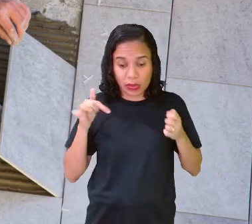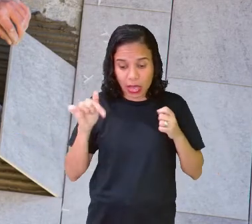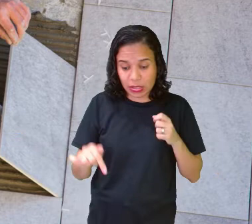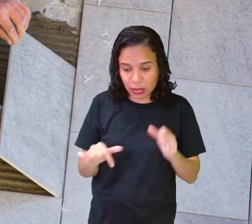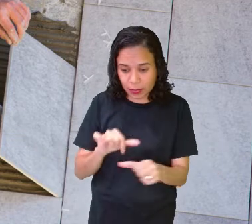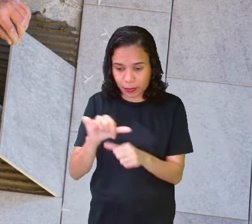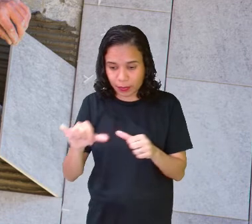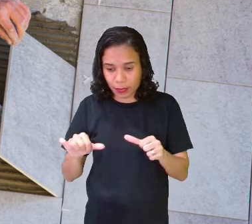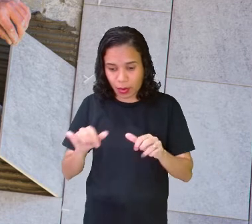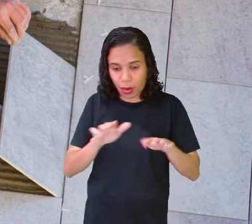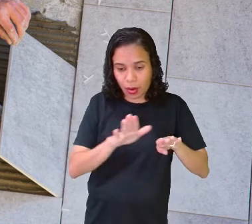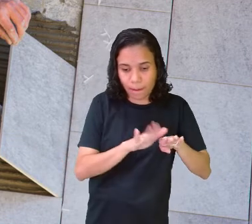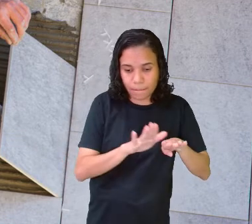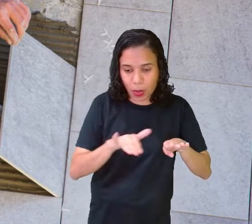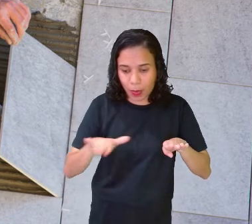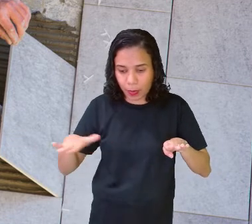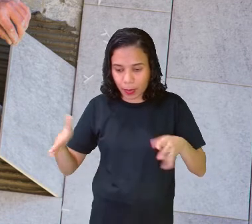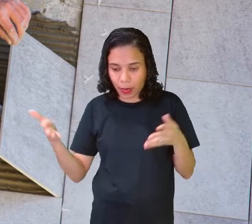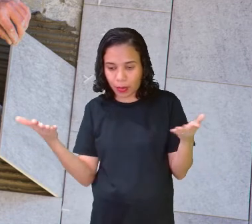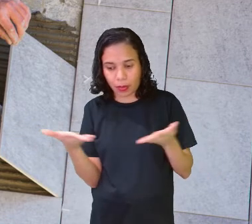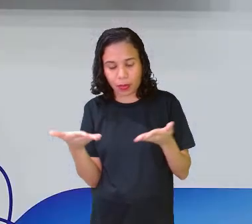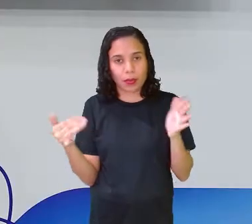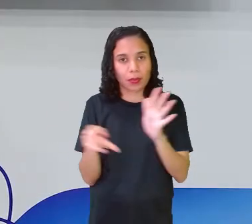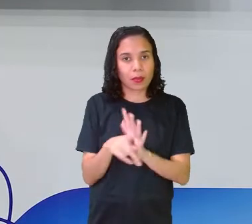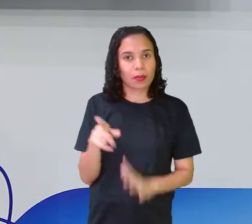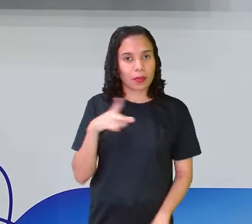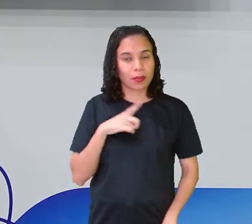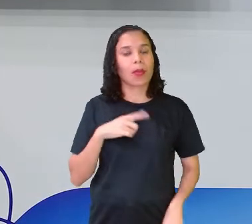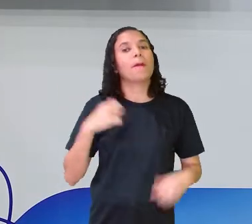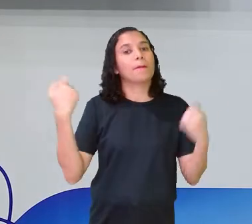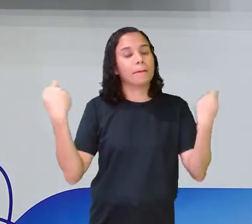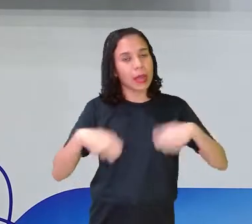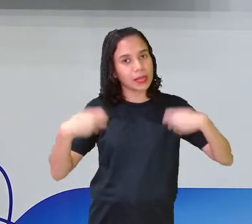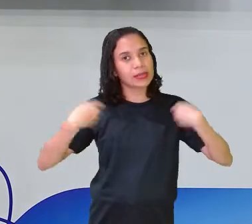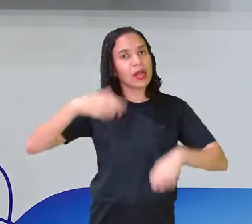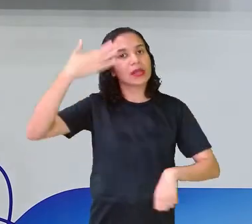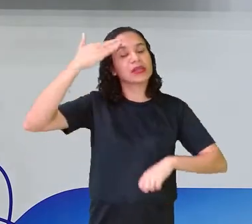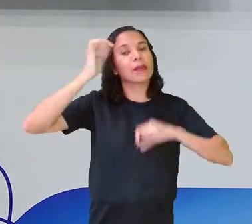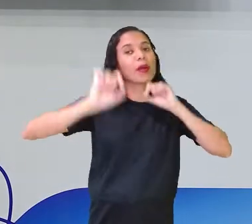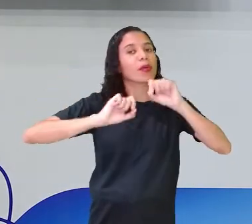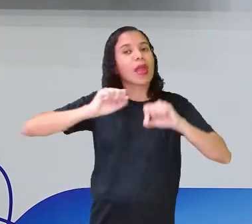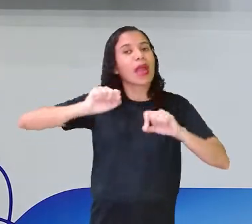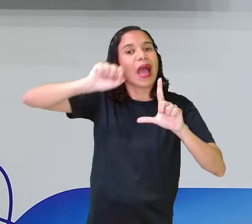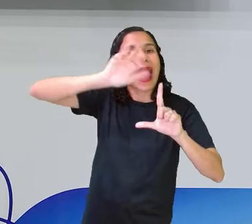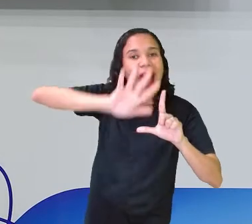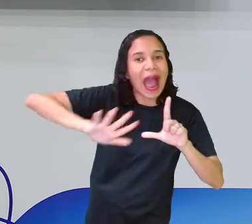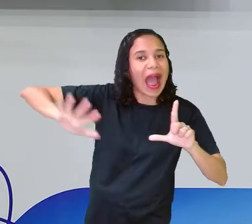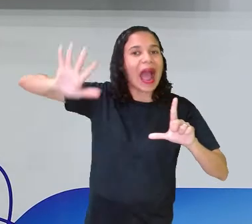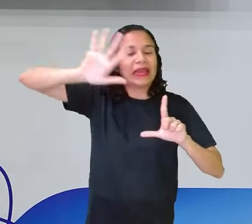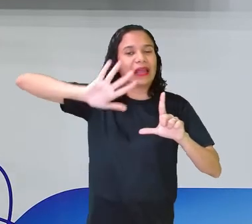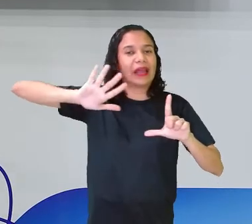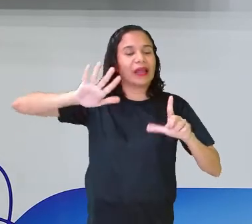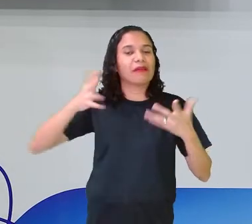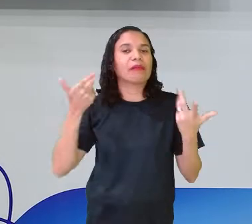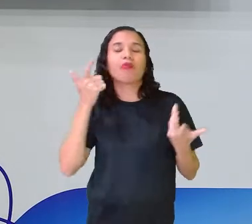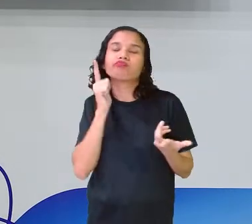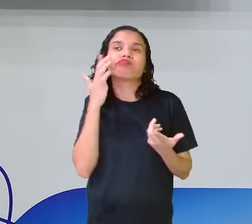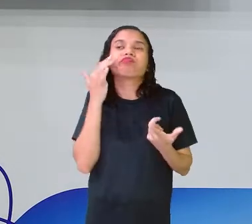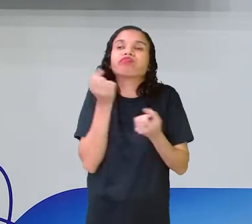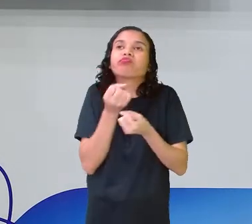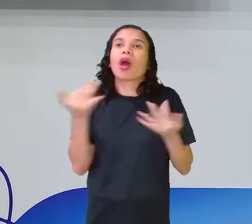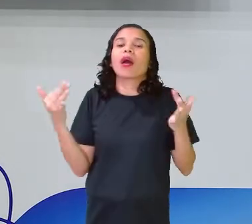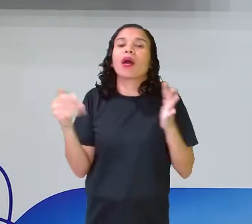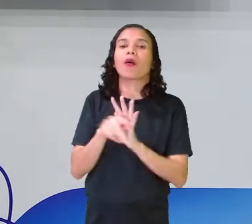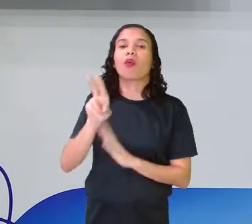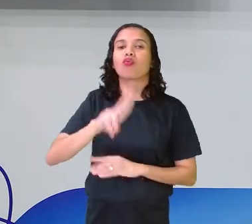piso de cerâmica onde eu estou agora, eu preciso saber a área. Para quê? Para eu saber a quantidade